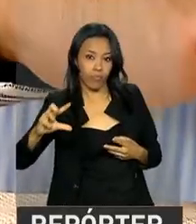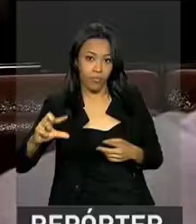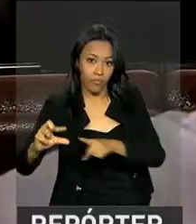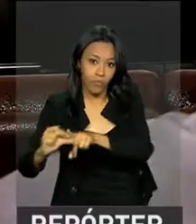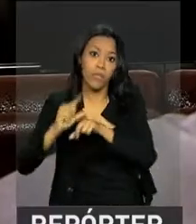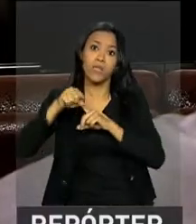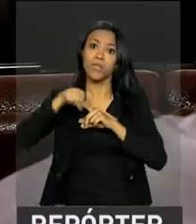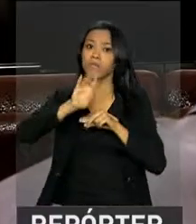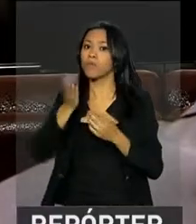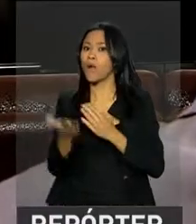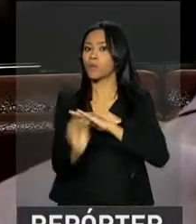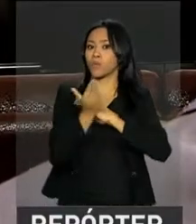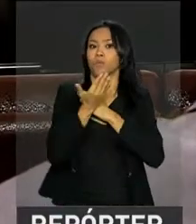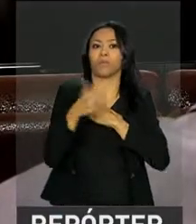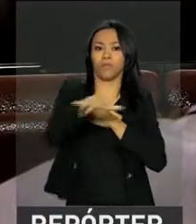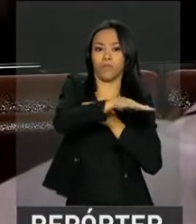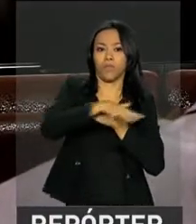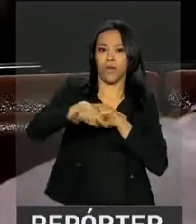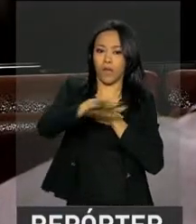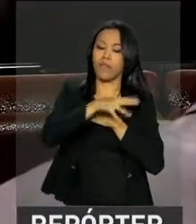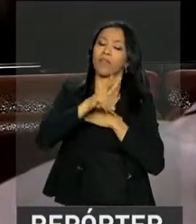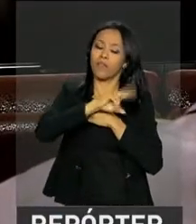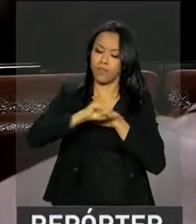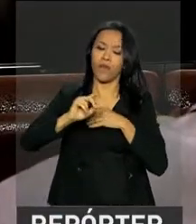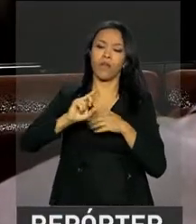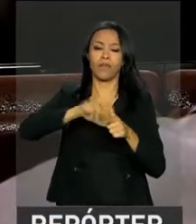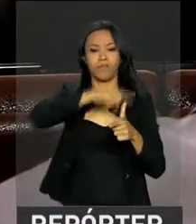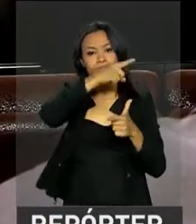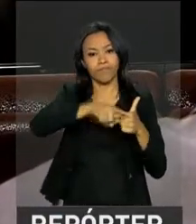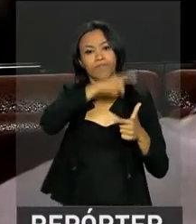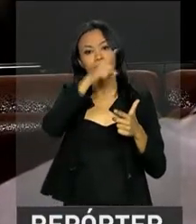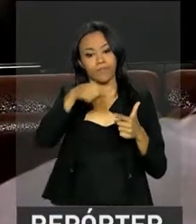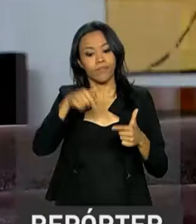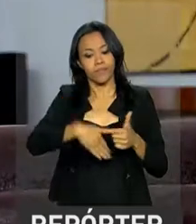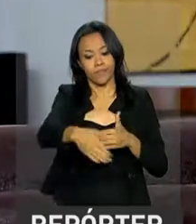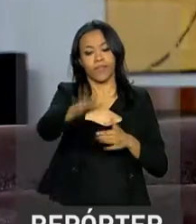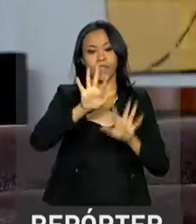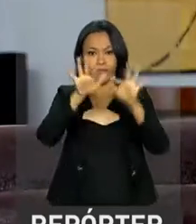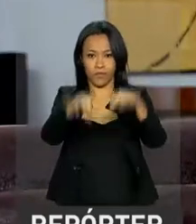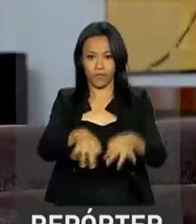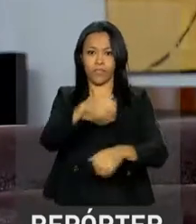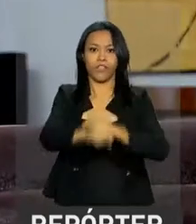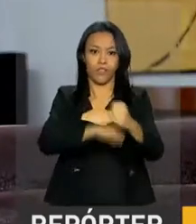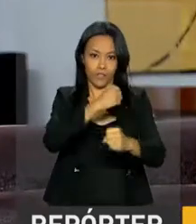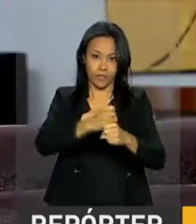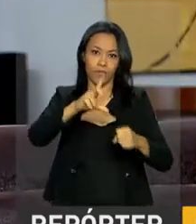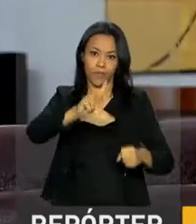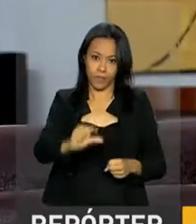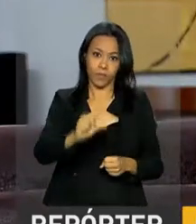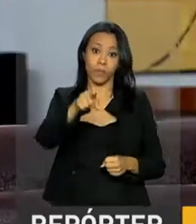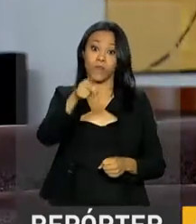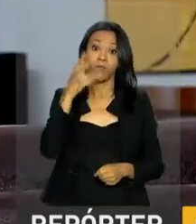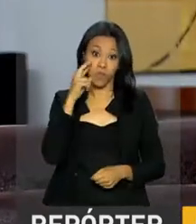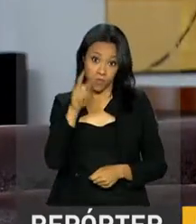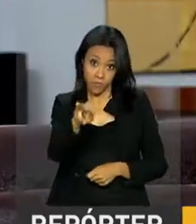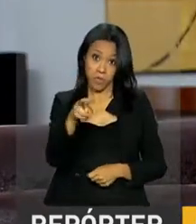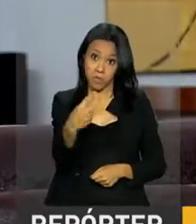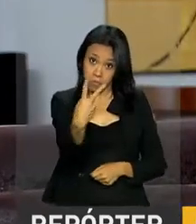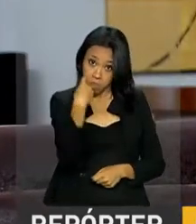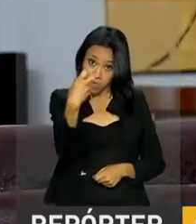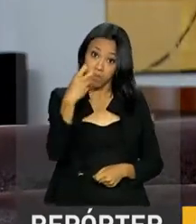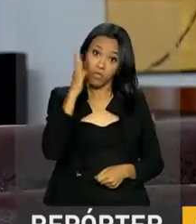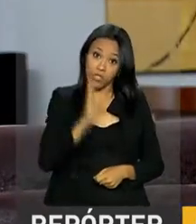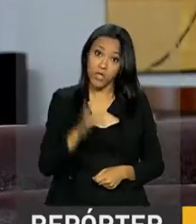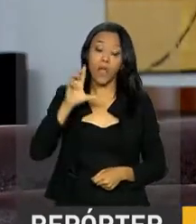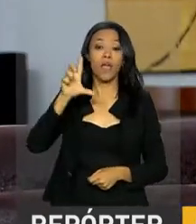melhores no setor, o que deve se repetir também nesse final de ano. Mas você ouviu que reduziu o juro. Você está pensando em